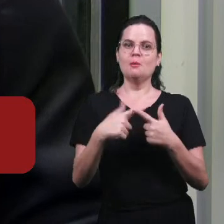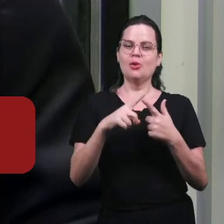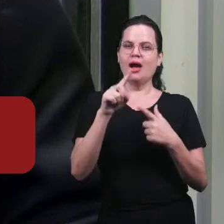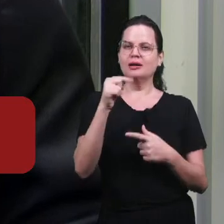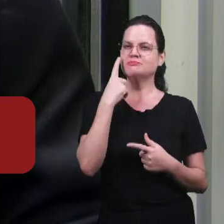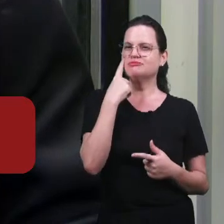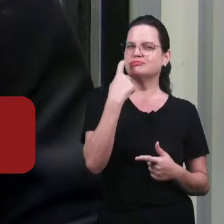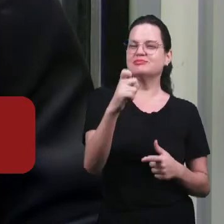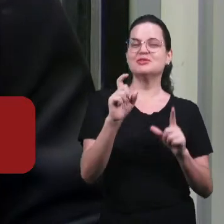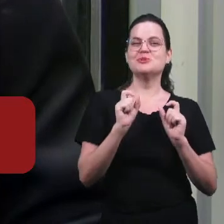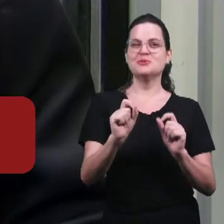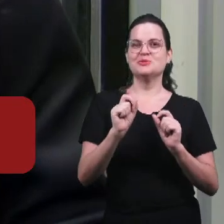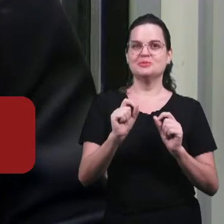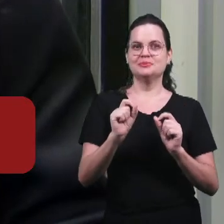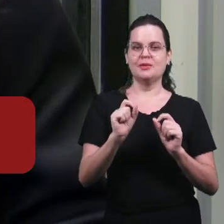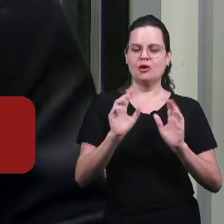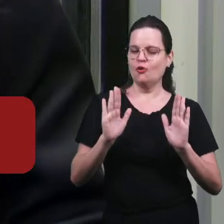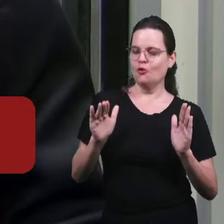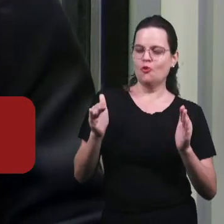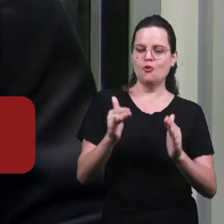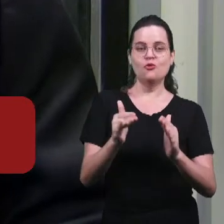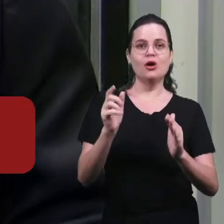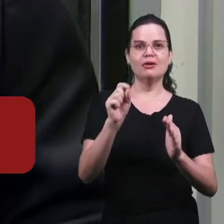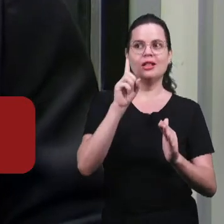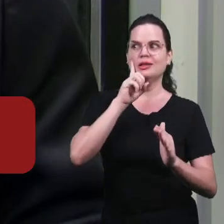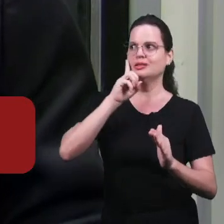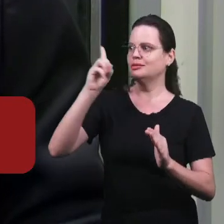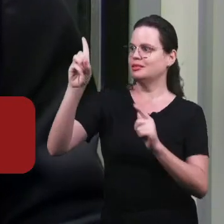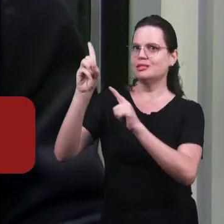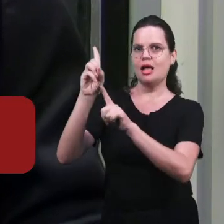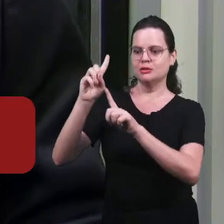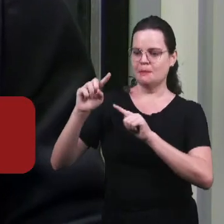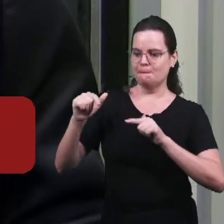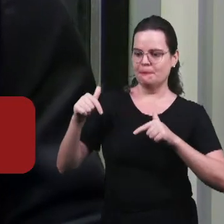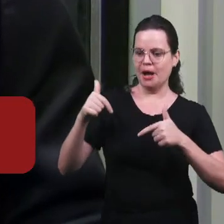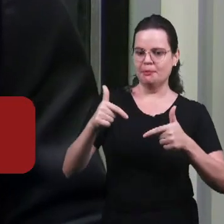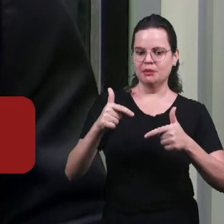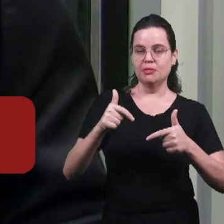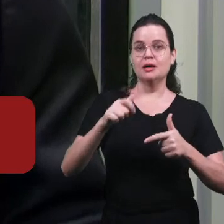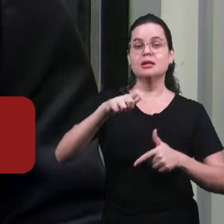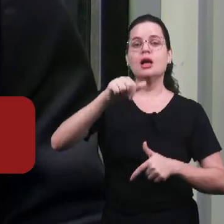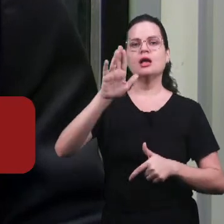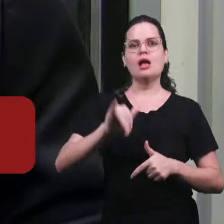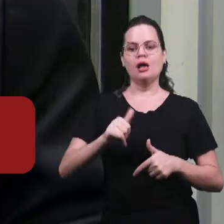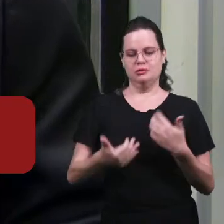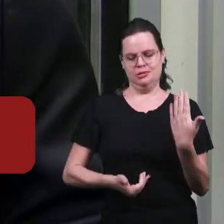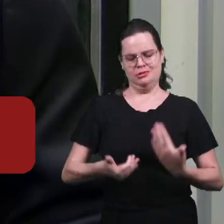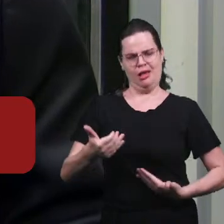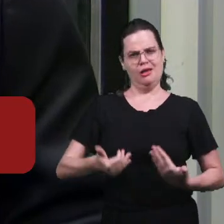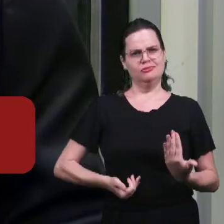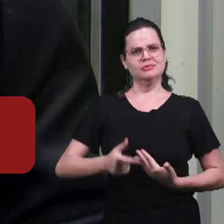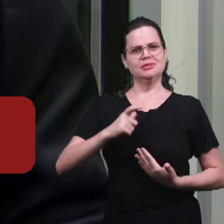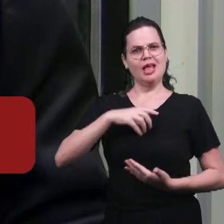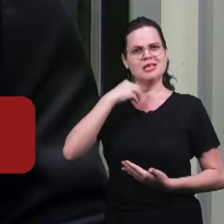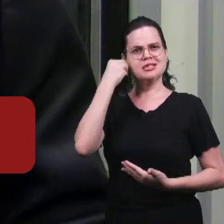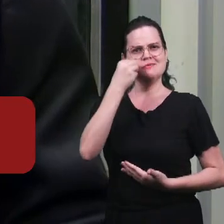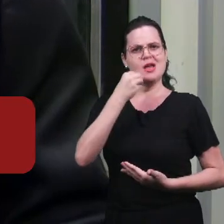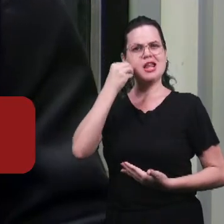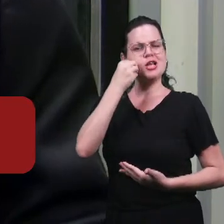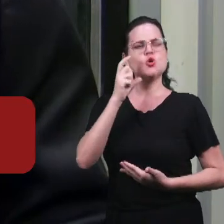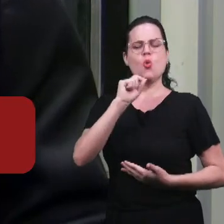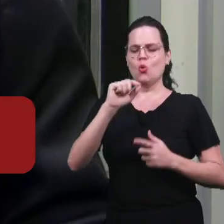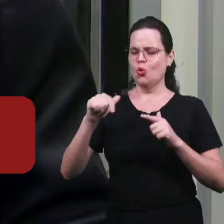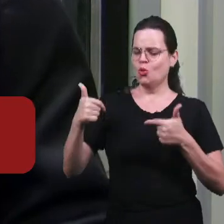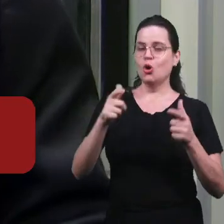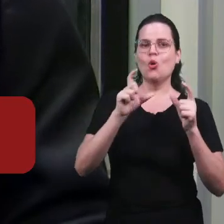que a menção é aquilo que Deus faz com aquele que serve ao Senhor, aquele que tem a experiência, que a coloca um cântico novo nos